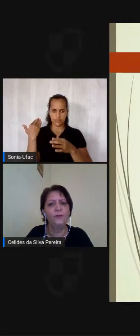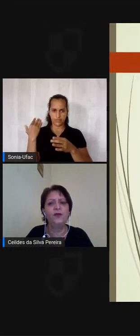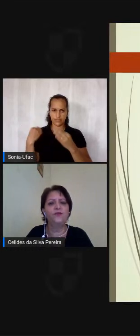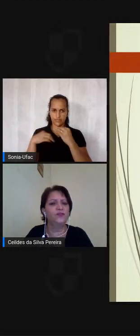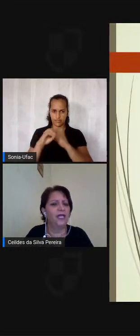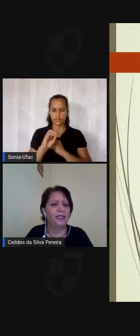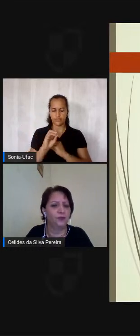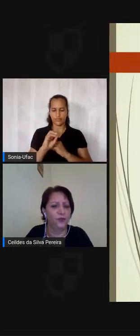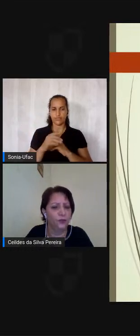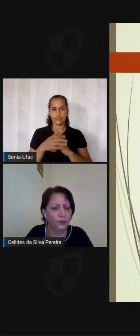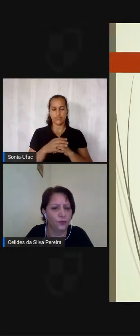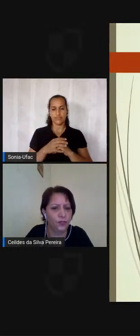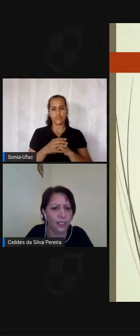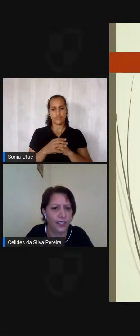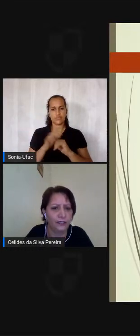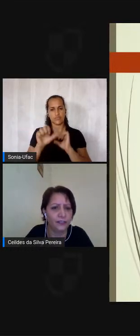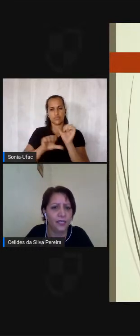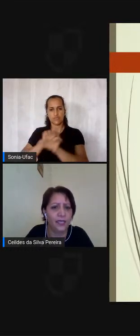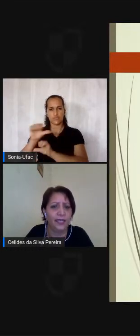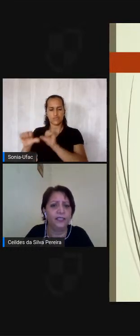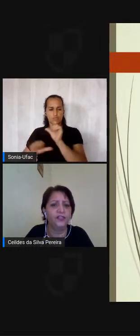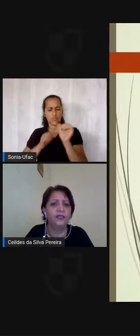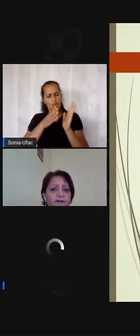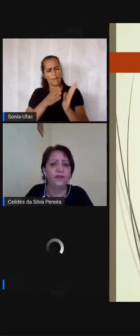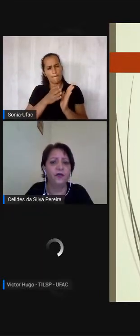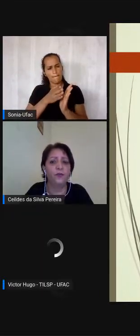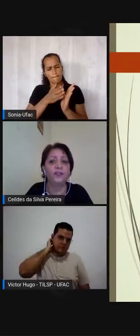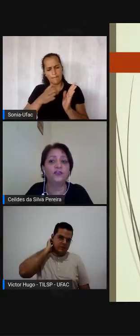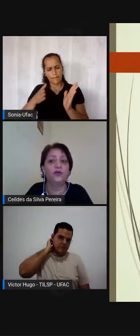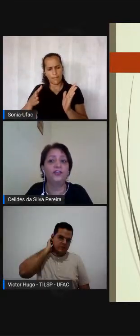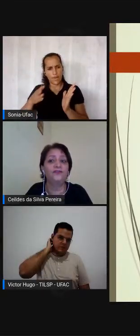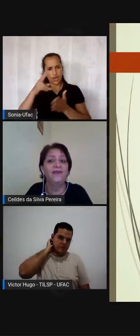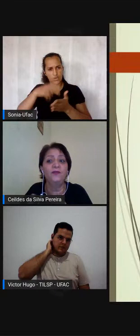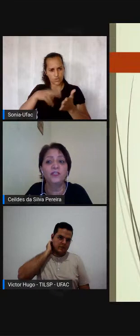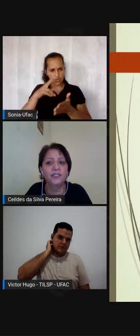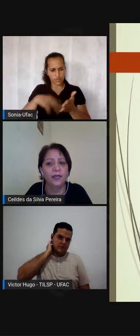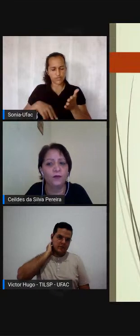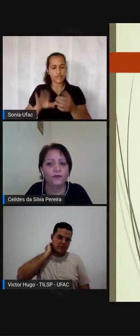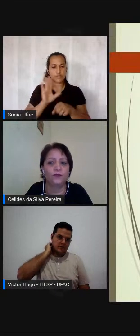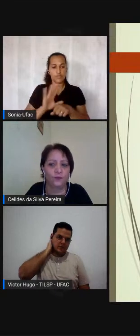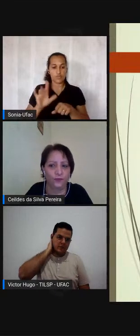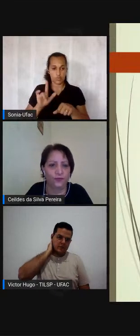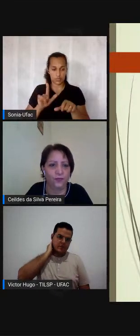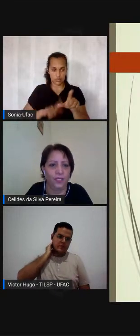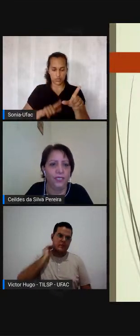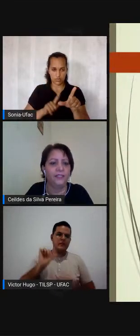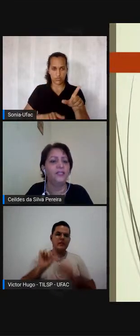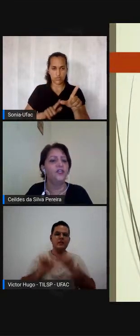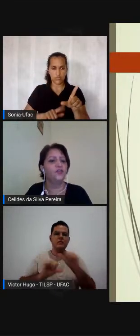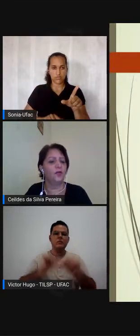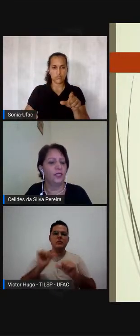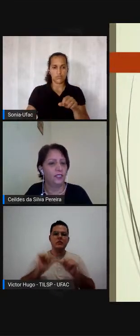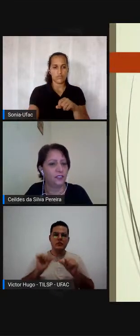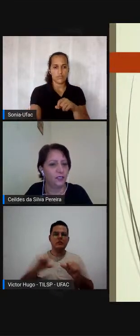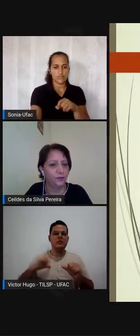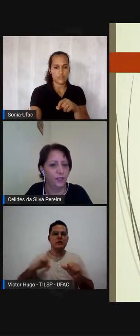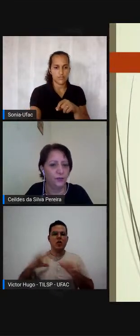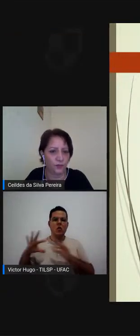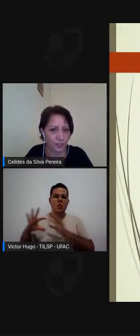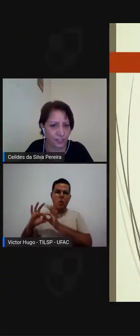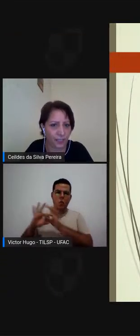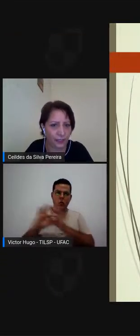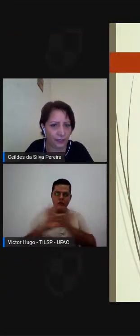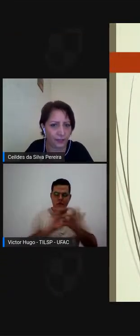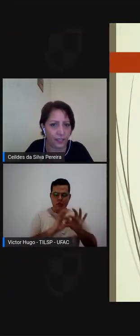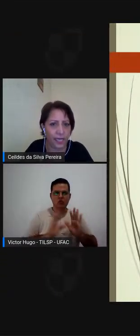no percurso da leitura, no curso de letras, elas têm a ver com uma história de meios séculos do curso, desde a sua criação